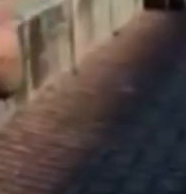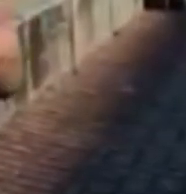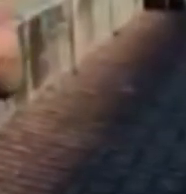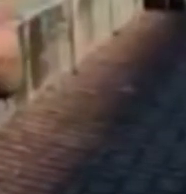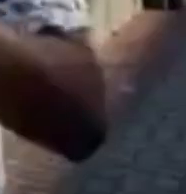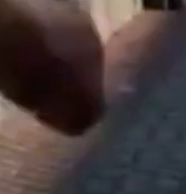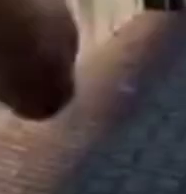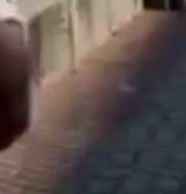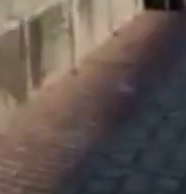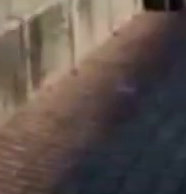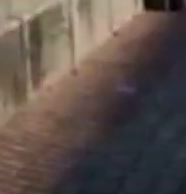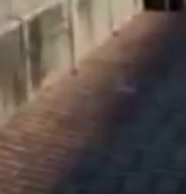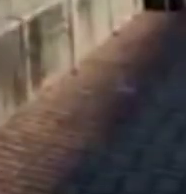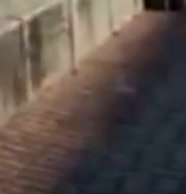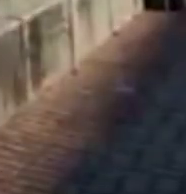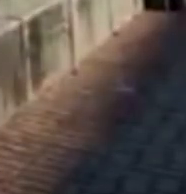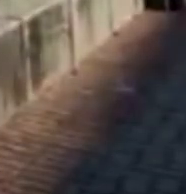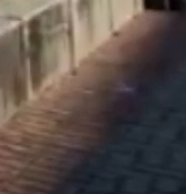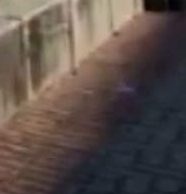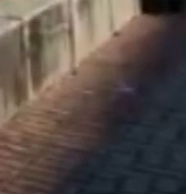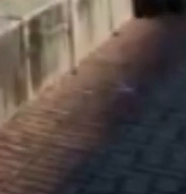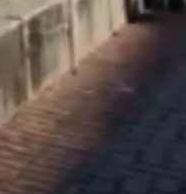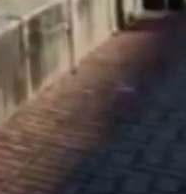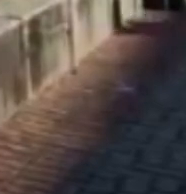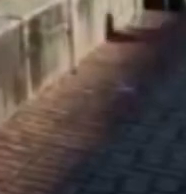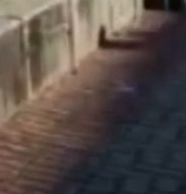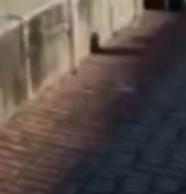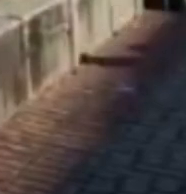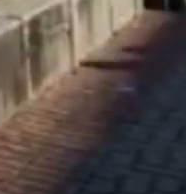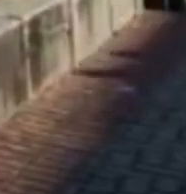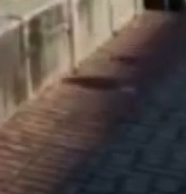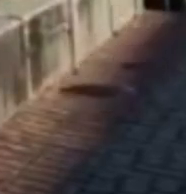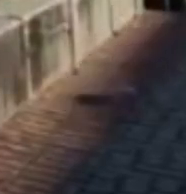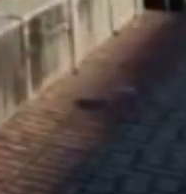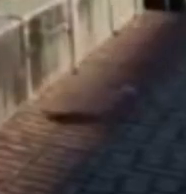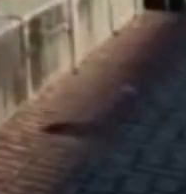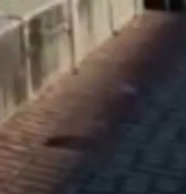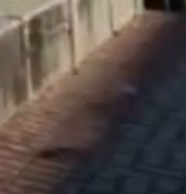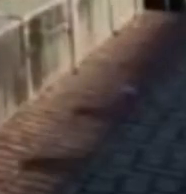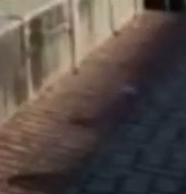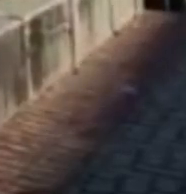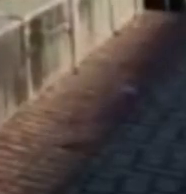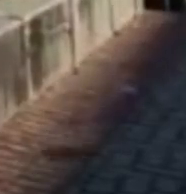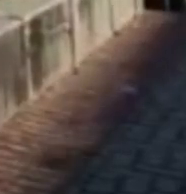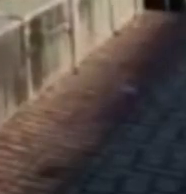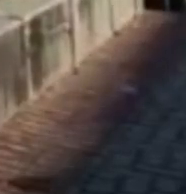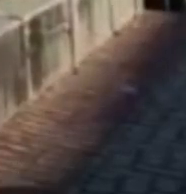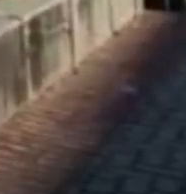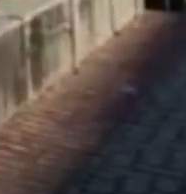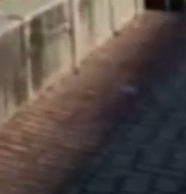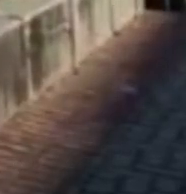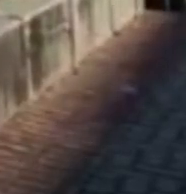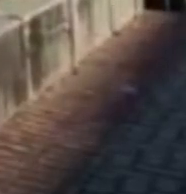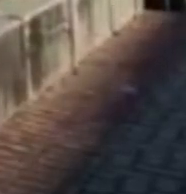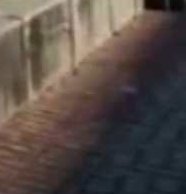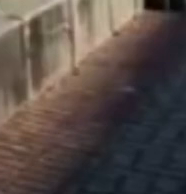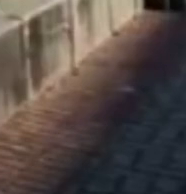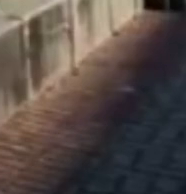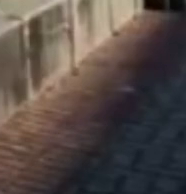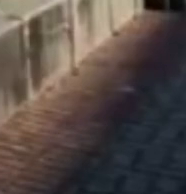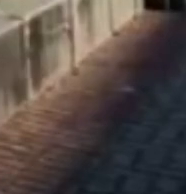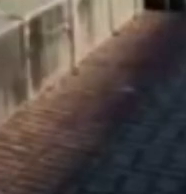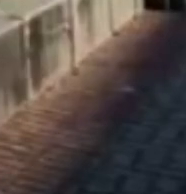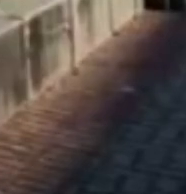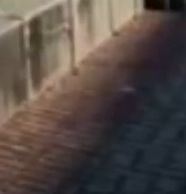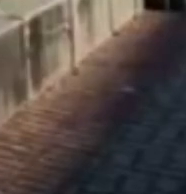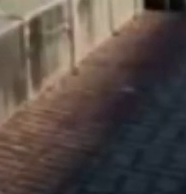marginais, os excluídos. E muitas vezes, e muitas vezes, a gente vê uma falta de políticas